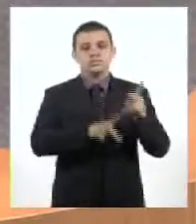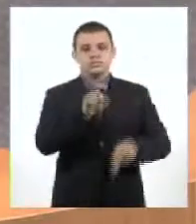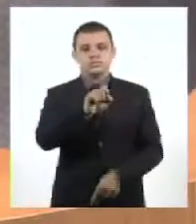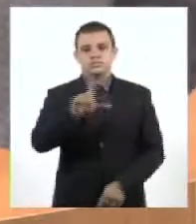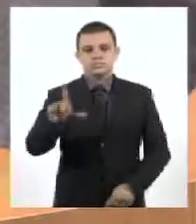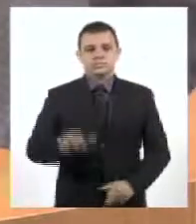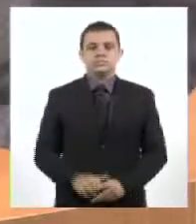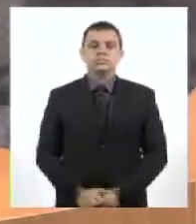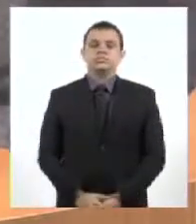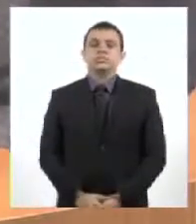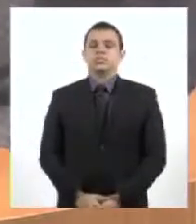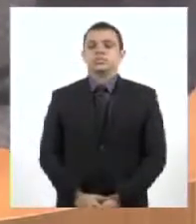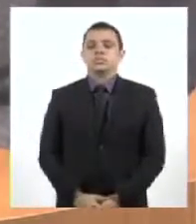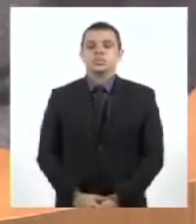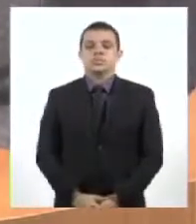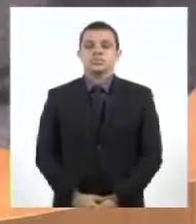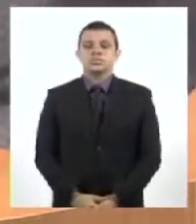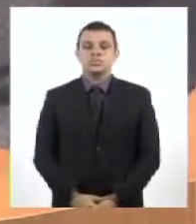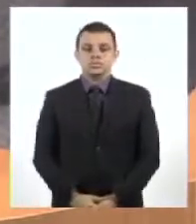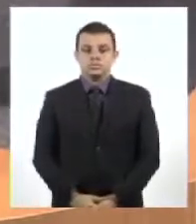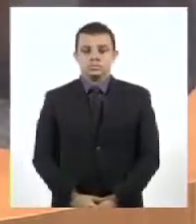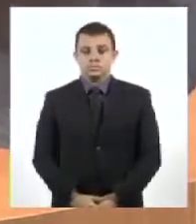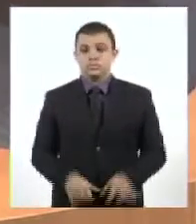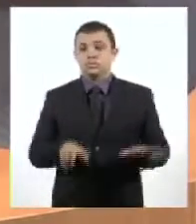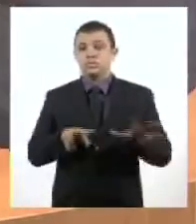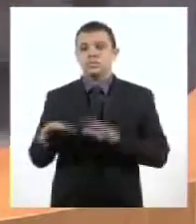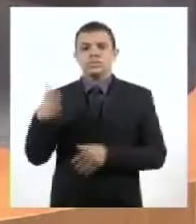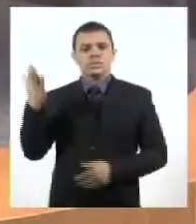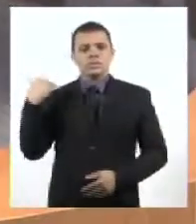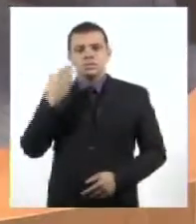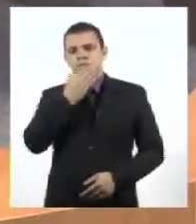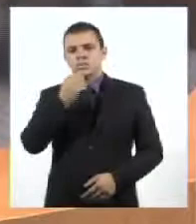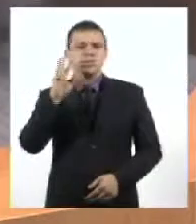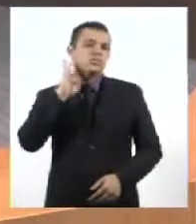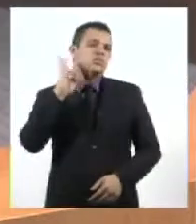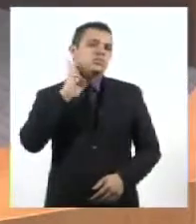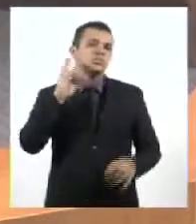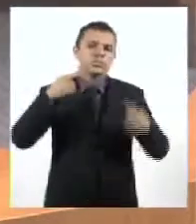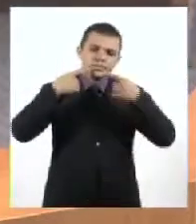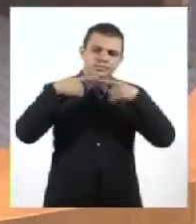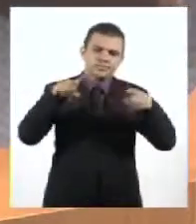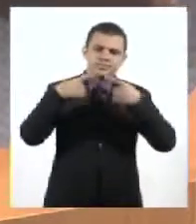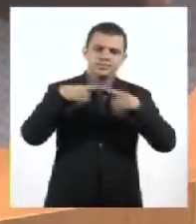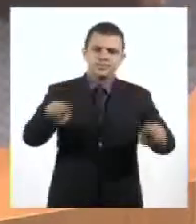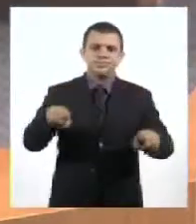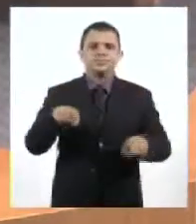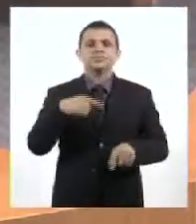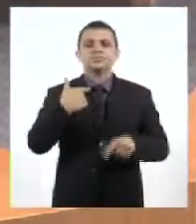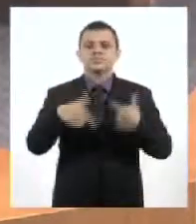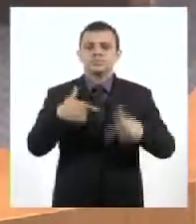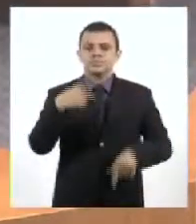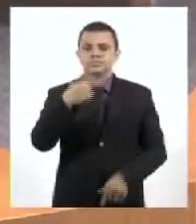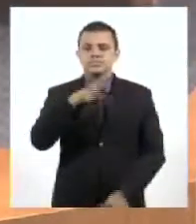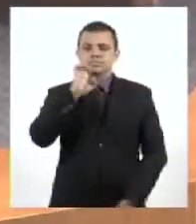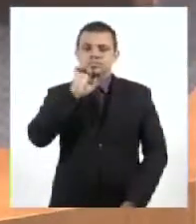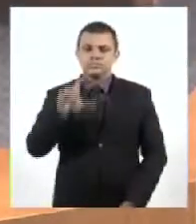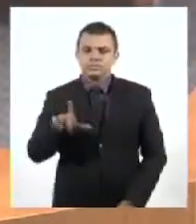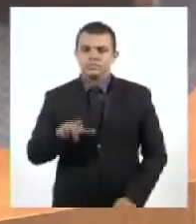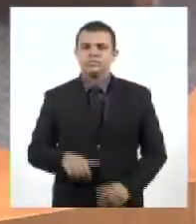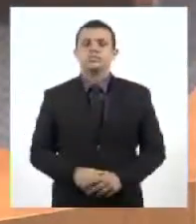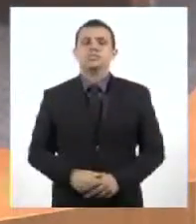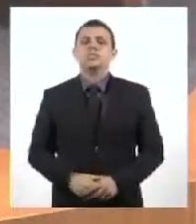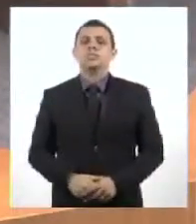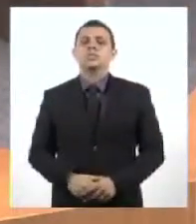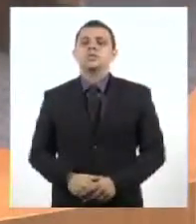passou, o nosso colega deputado Wellington aqui fez duras críticas à gestão Holandinho, gestão do prefeito Edvaldo Holanda, como